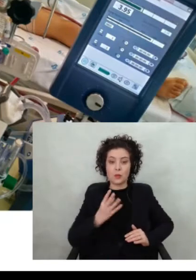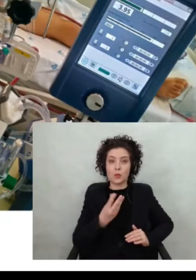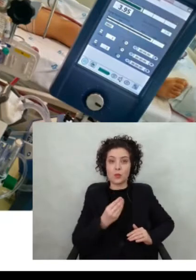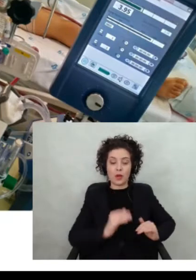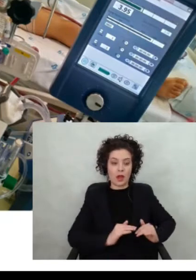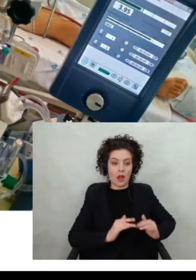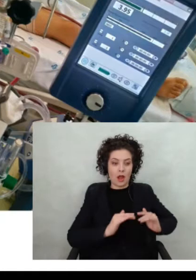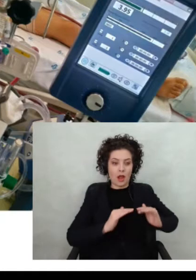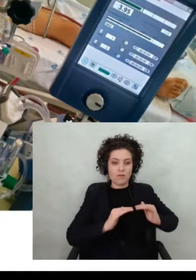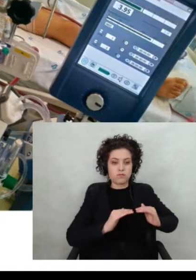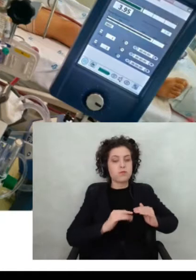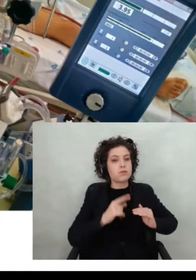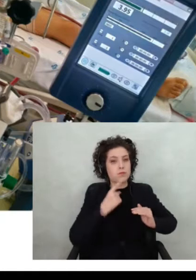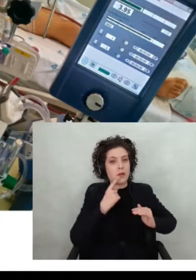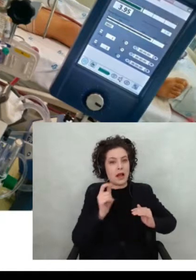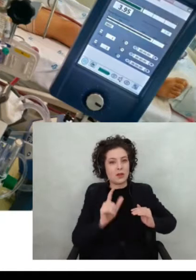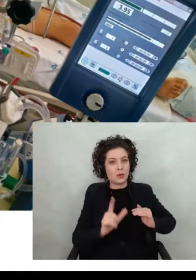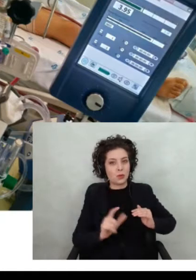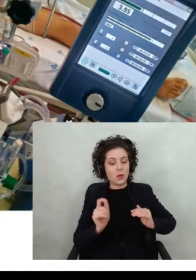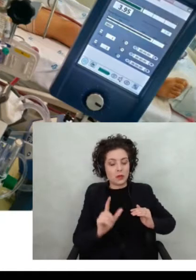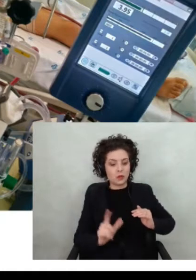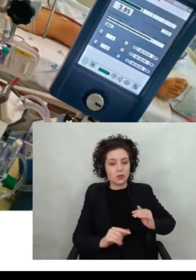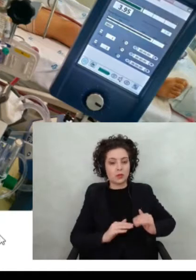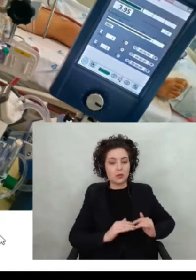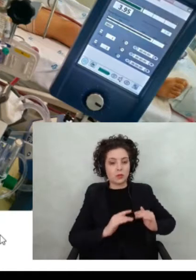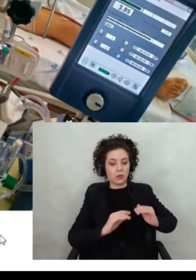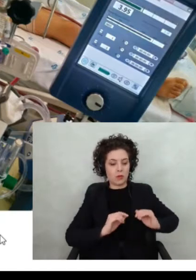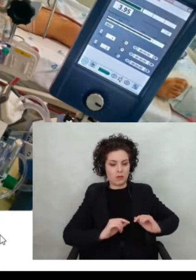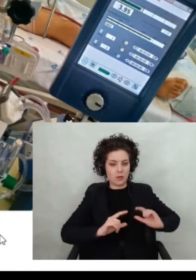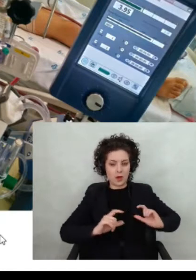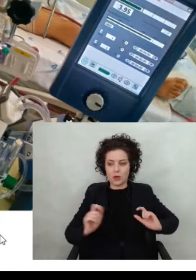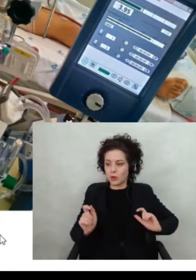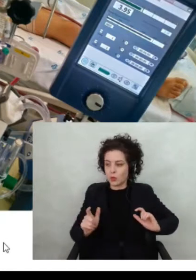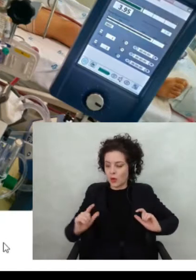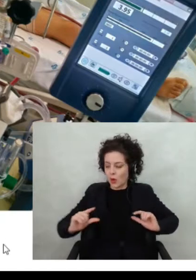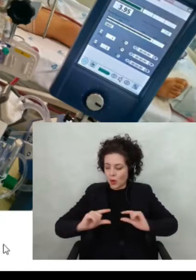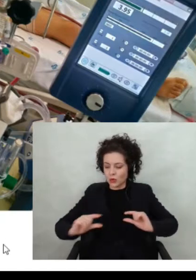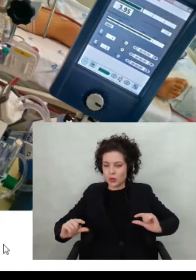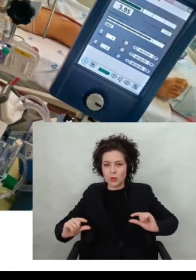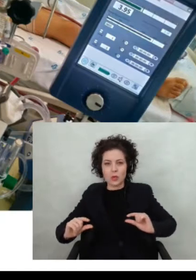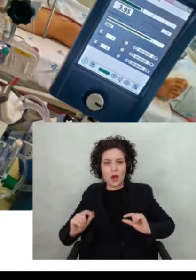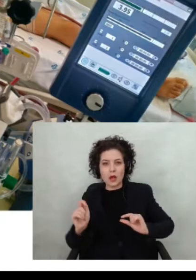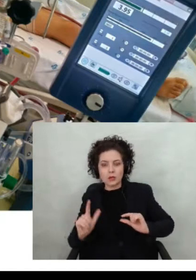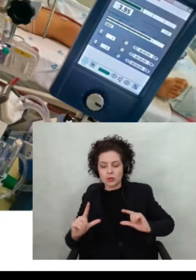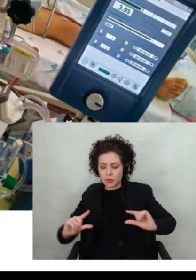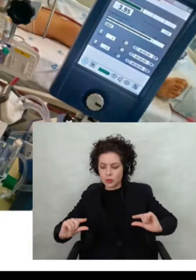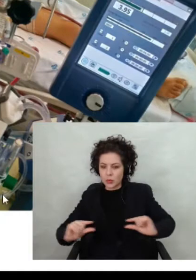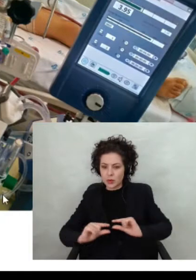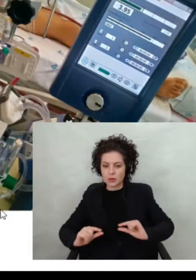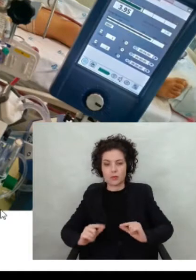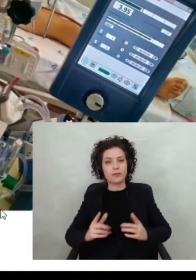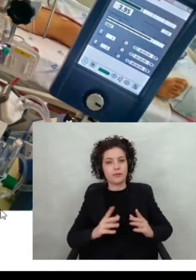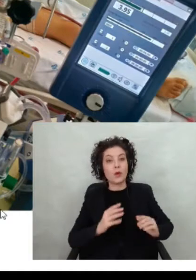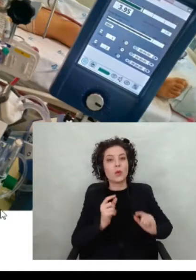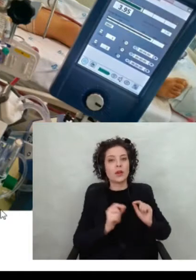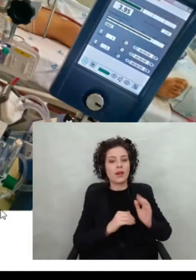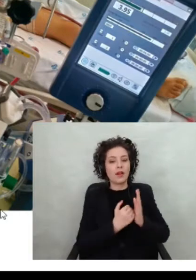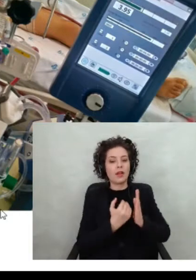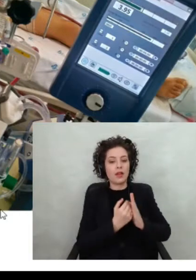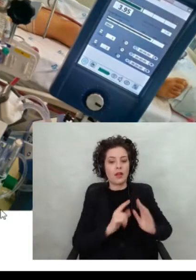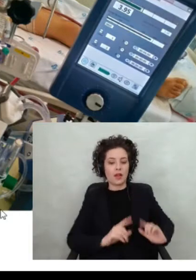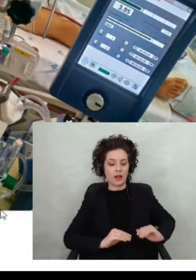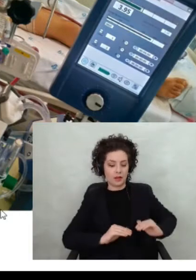extravasada dentro do parênquima pulmonar do que esse. E, em alguns casos, nós podemos também colocar o paciente em ECMO, como este exemplo